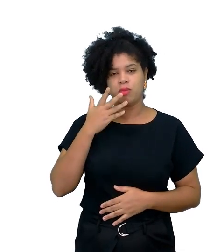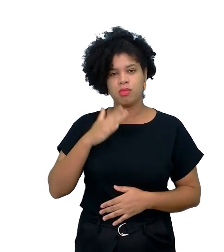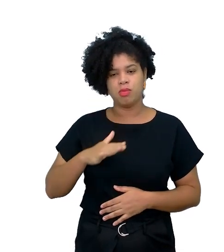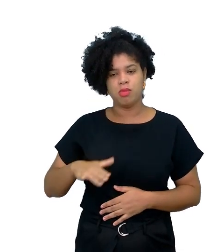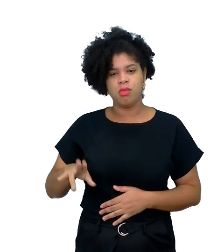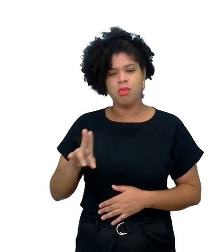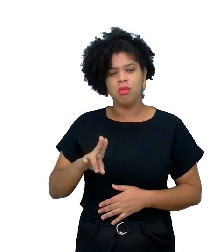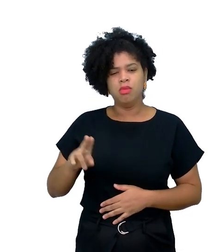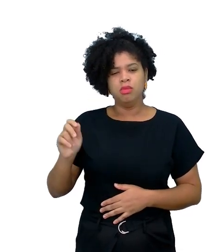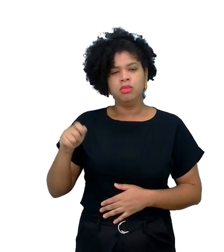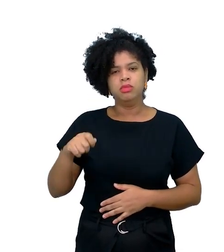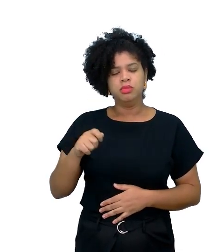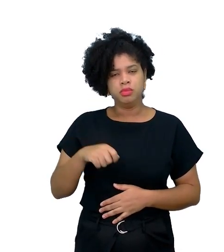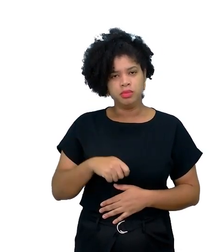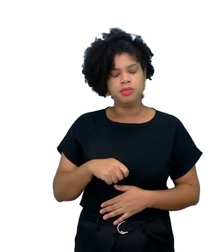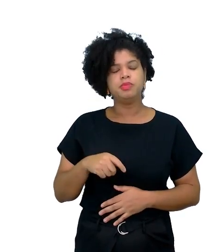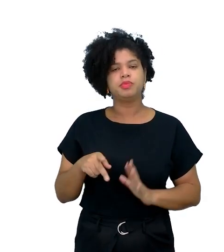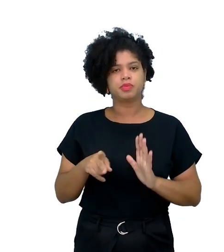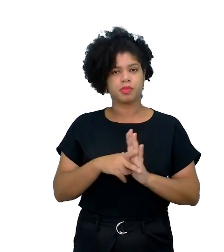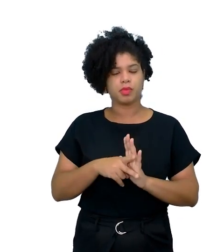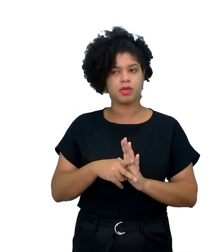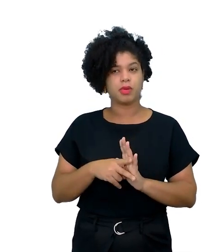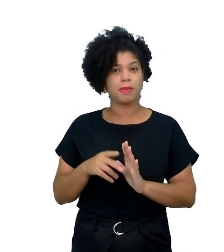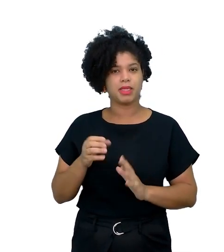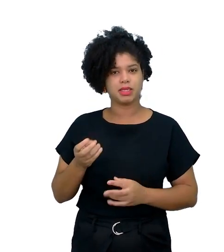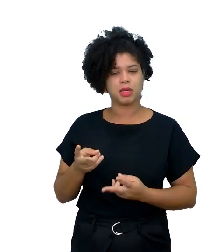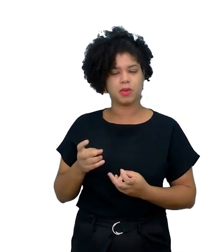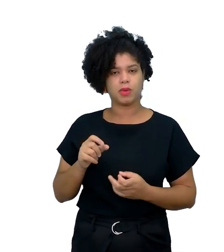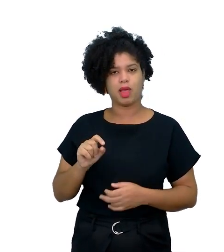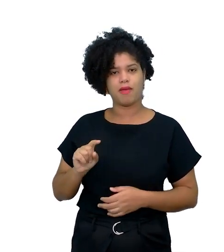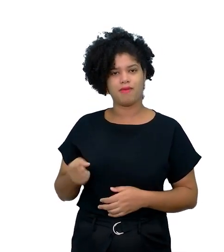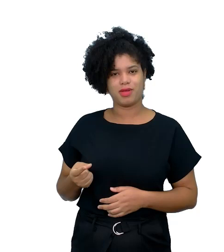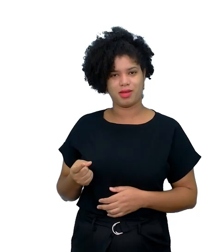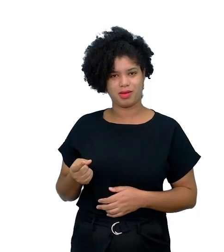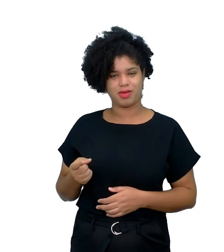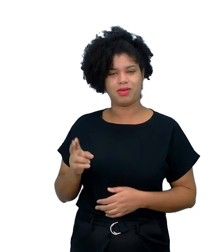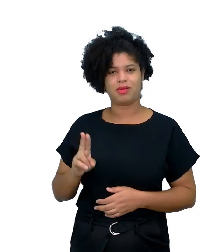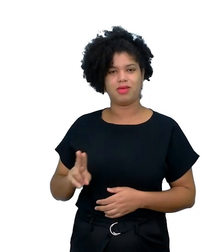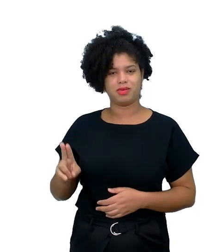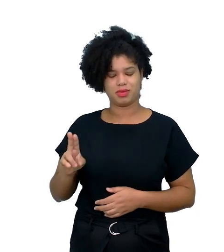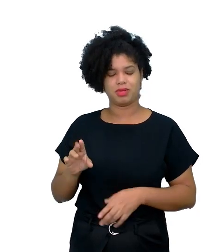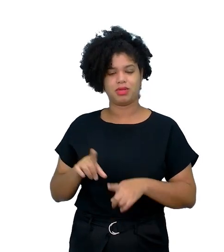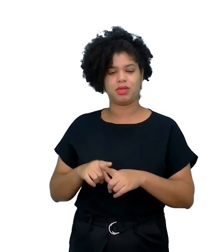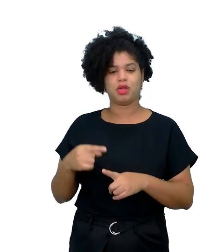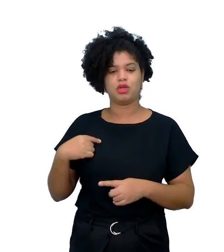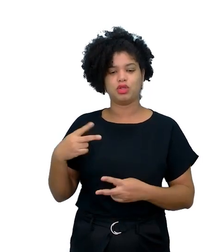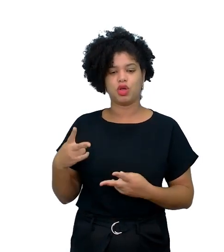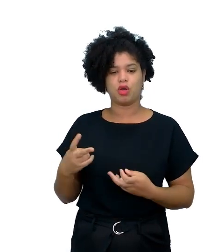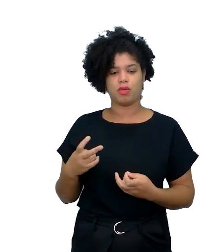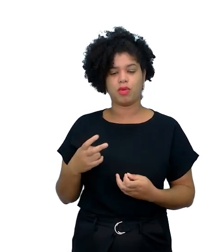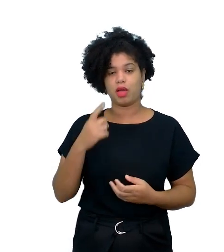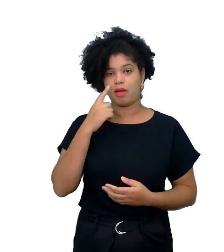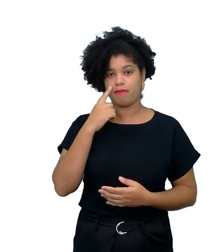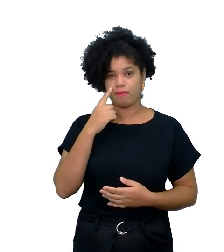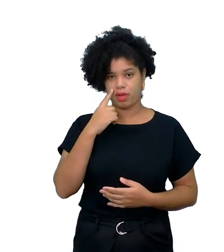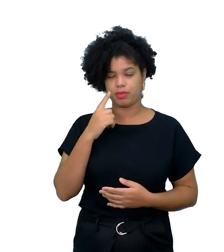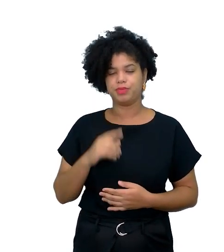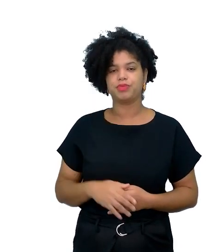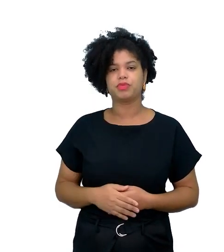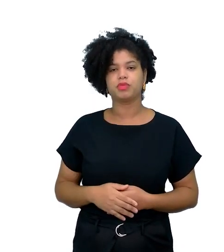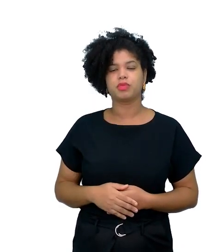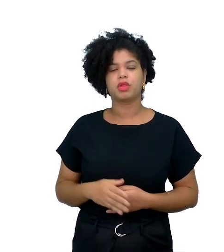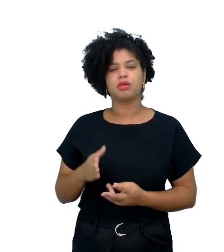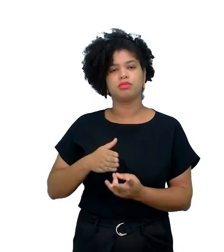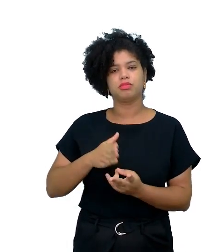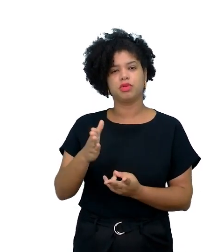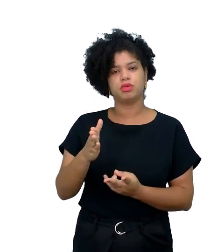utilizam, ou seja, o sistema de numeração decimal, e é uma via, né, de mão dupla aqui, porque ao mesmo